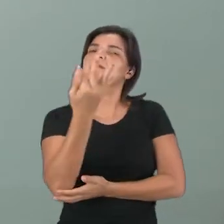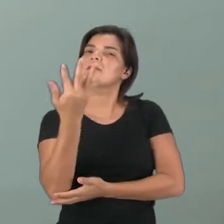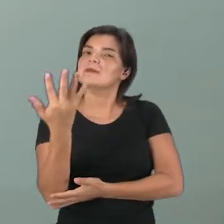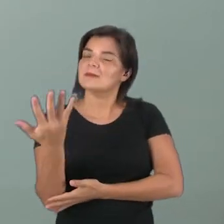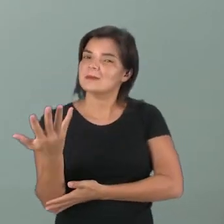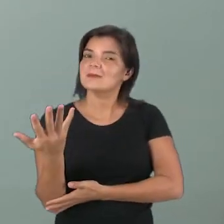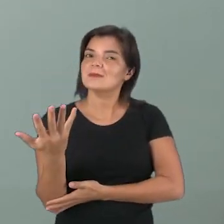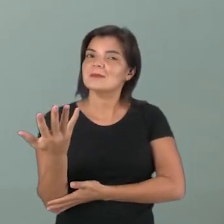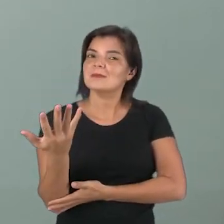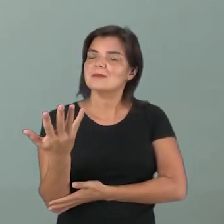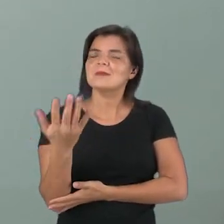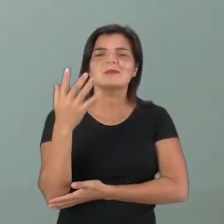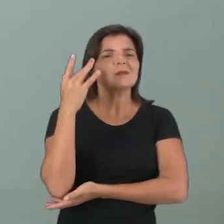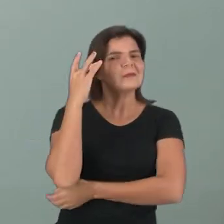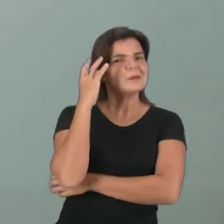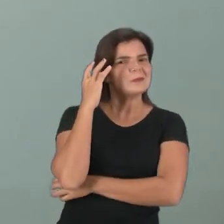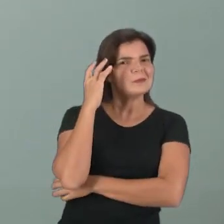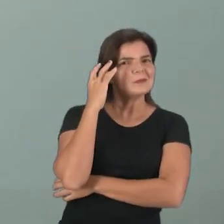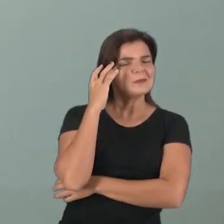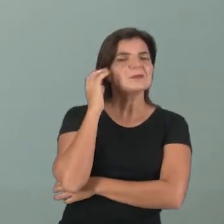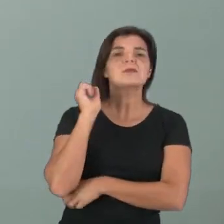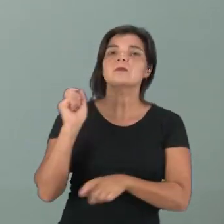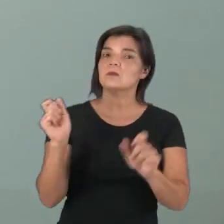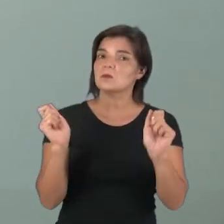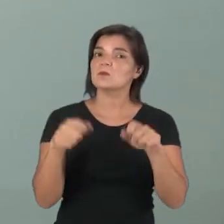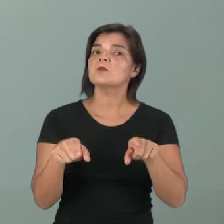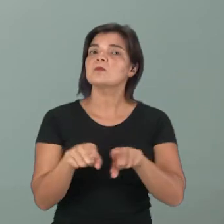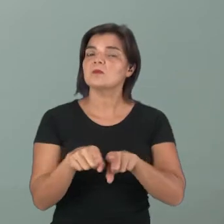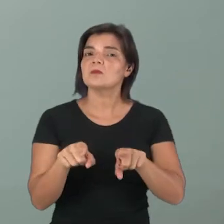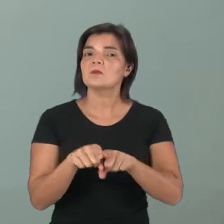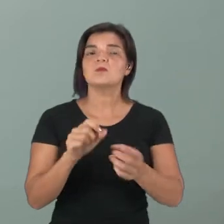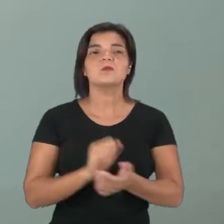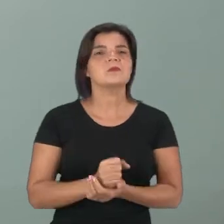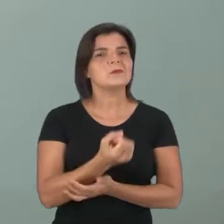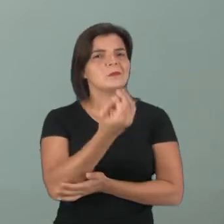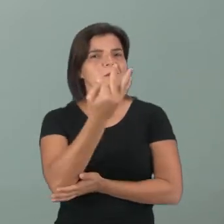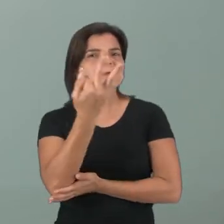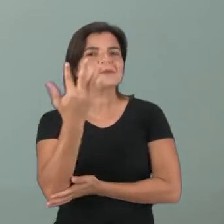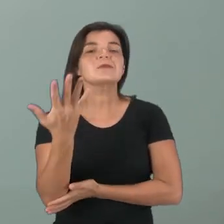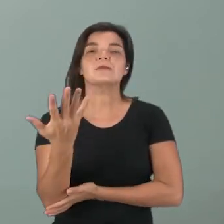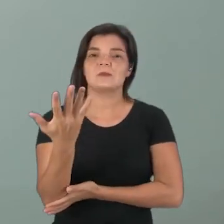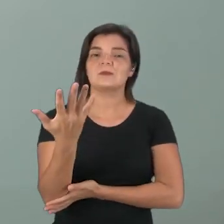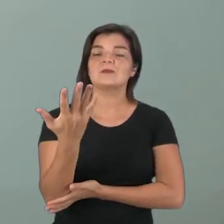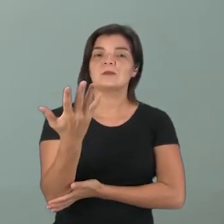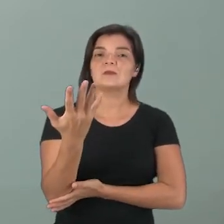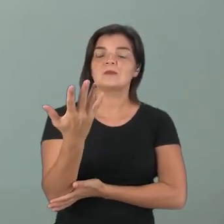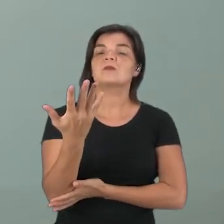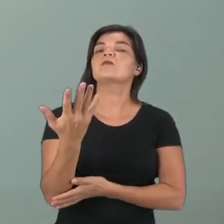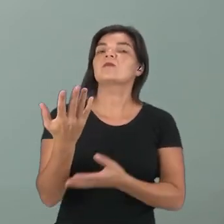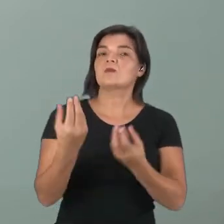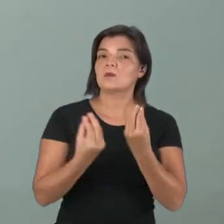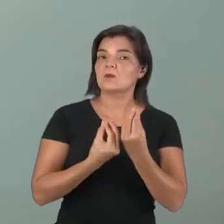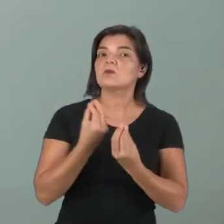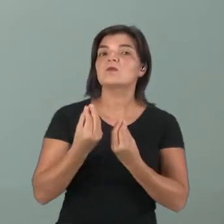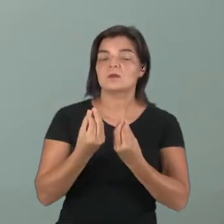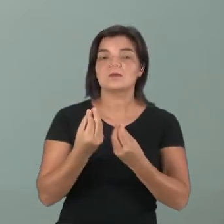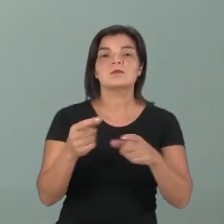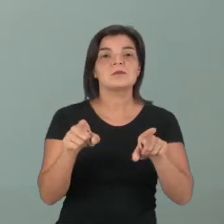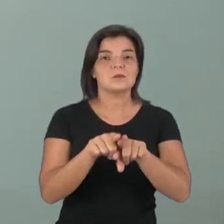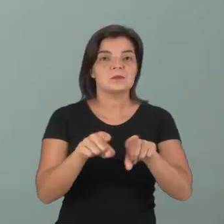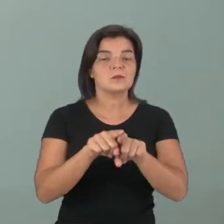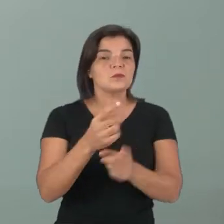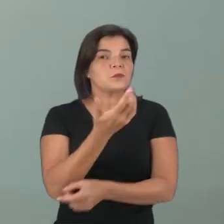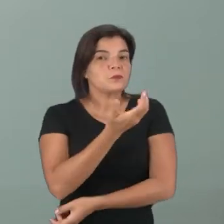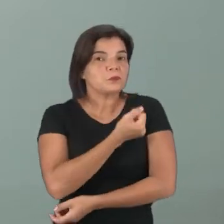a quantidade? Será? Será que eu posso pegar essa quantidade e quantificar em um